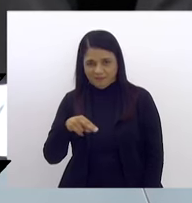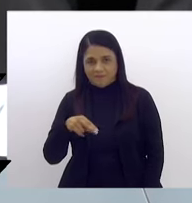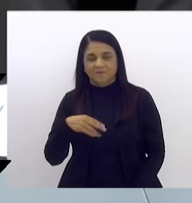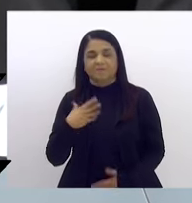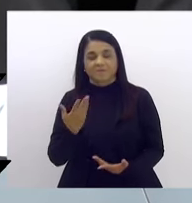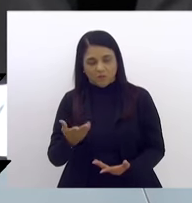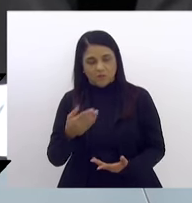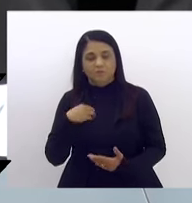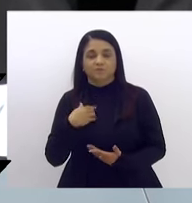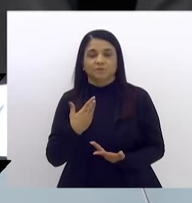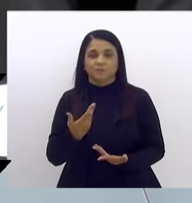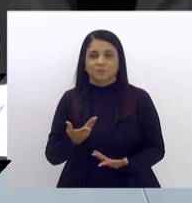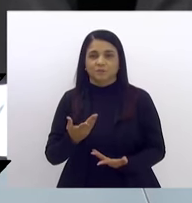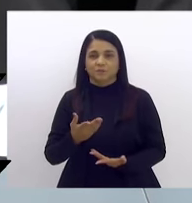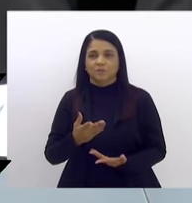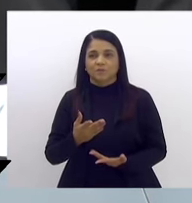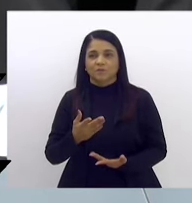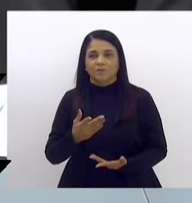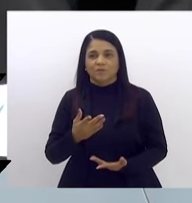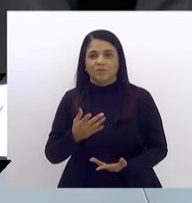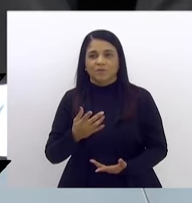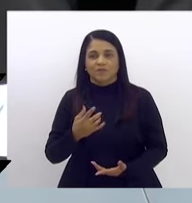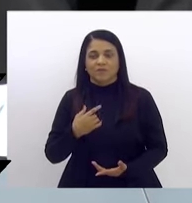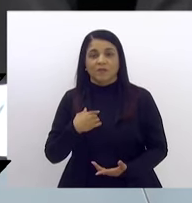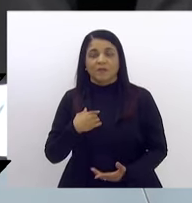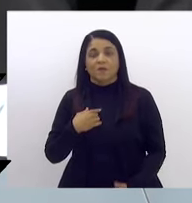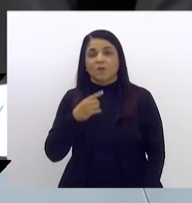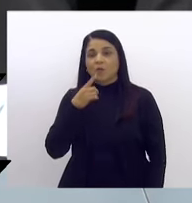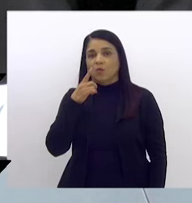Olha só o deputado